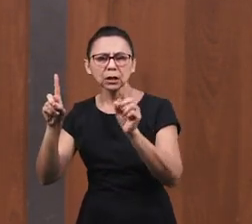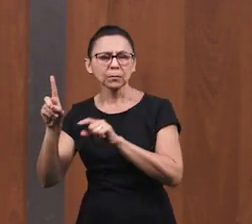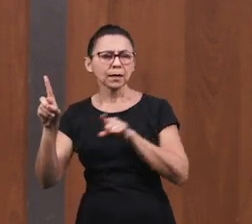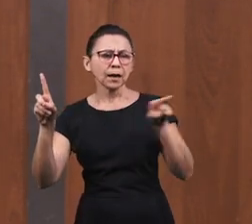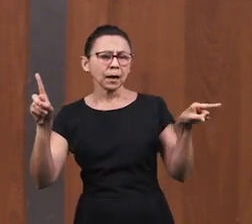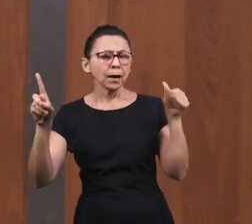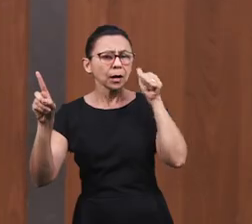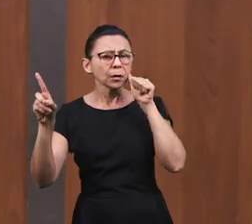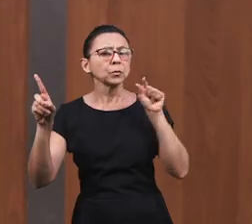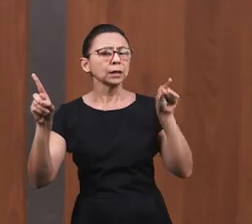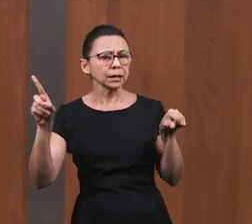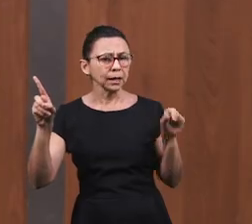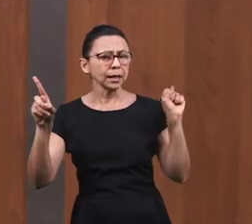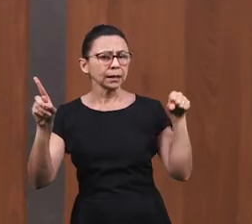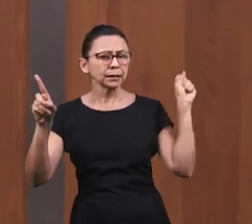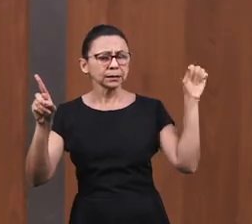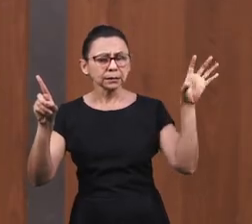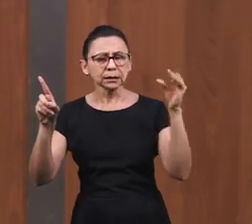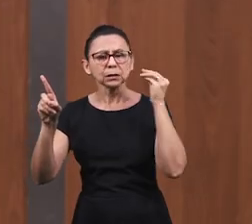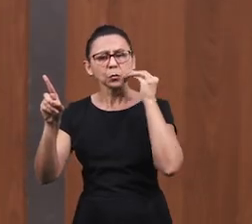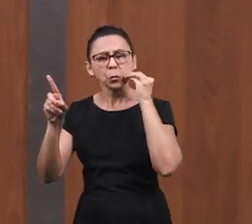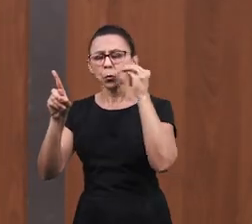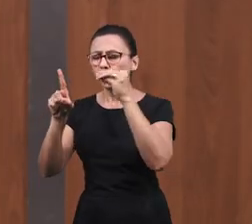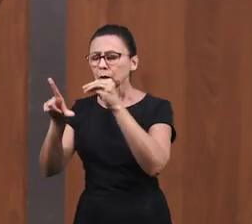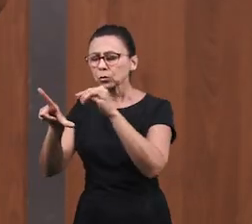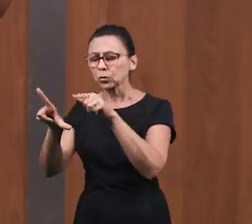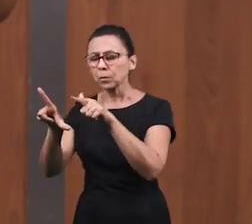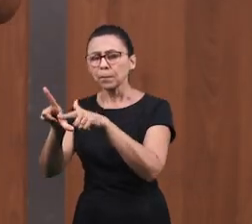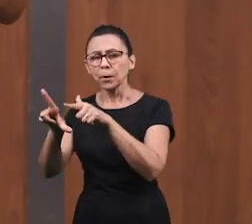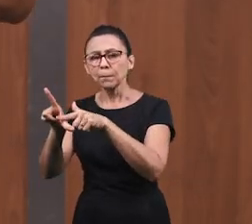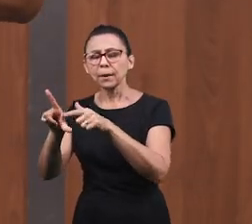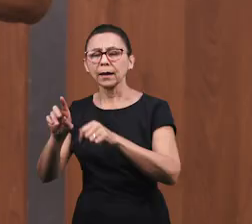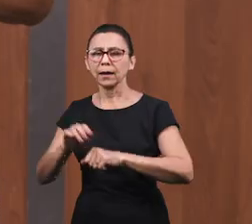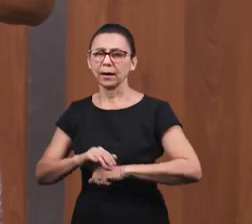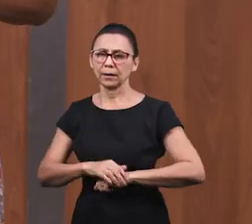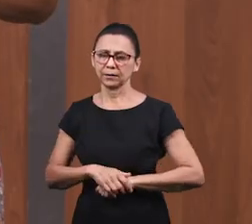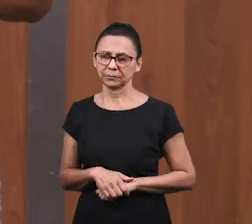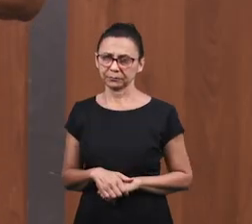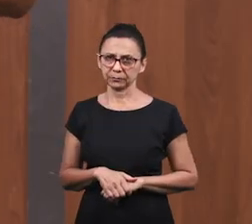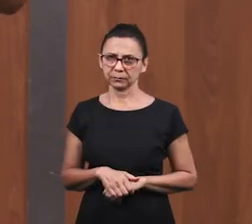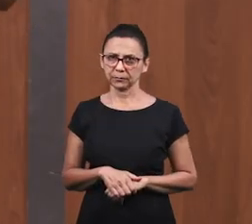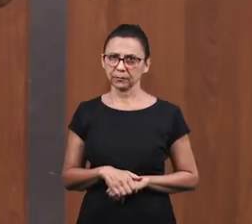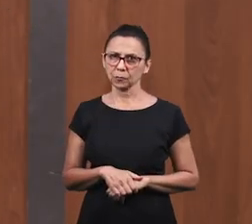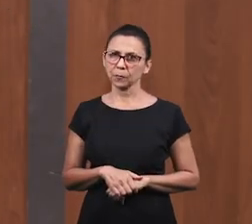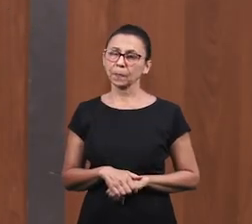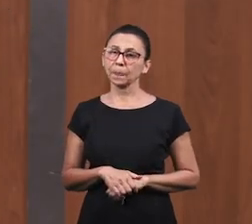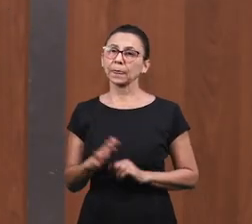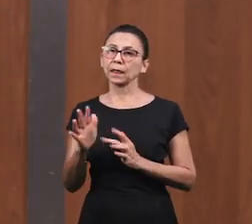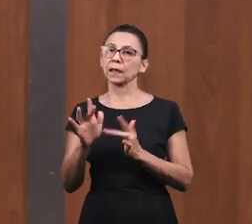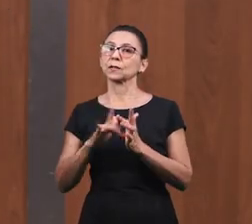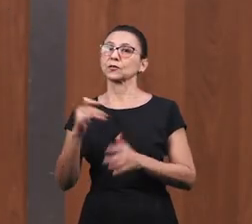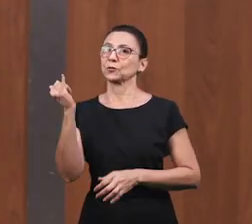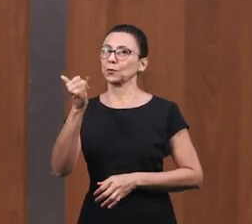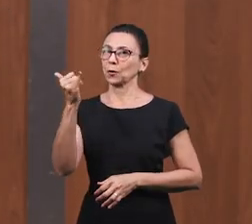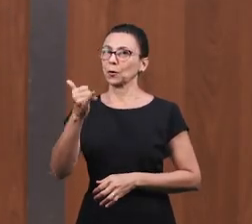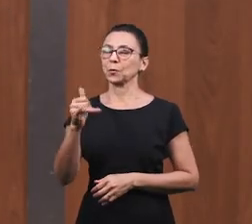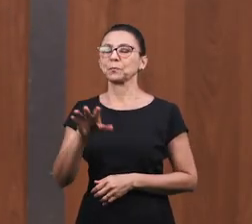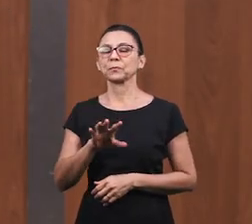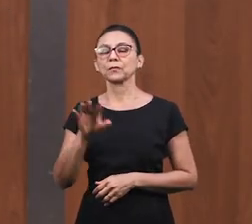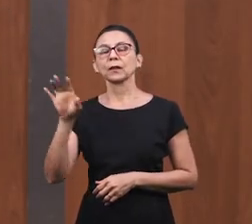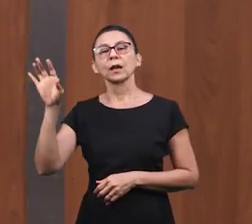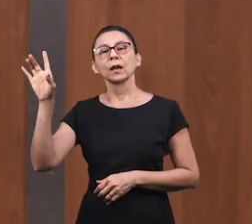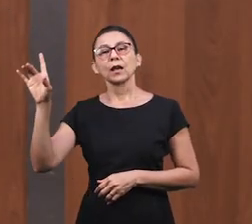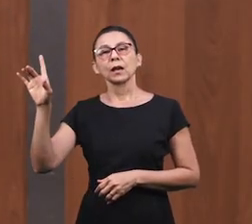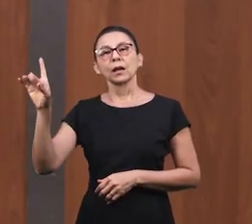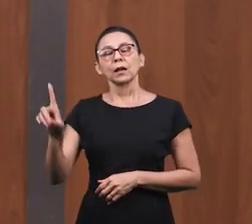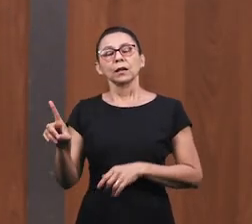pés. Simão, Jesus continuou, você não me deu óleo para arrumar os cabelos, e